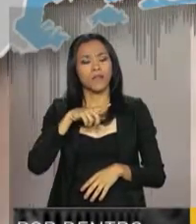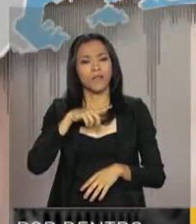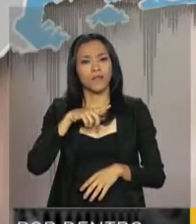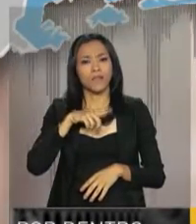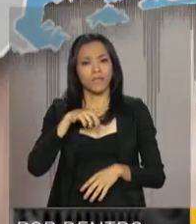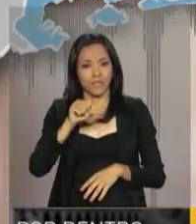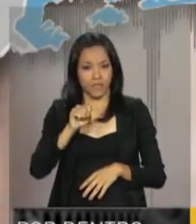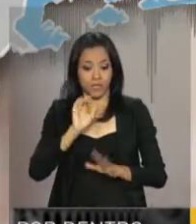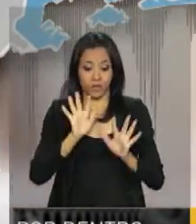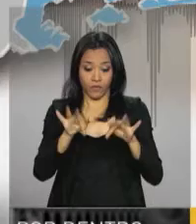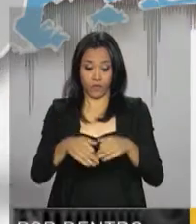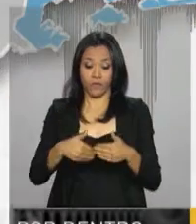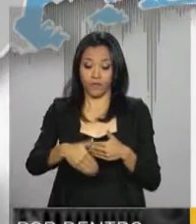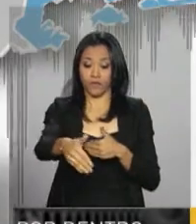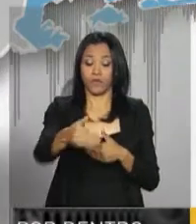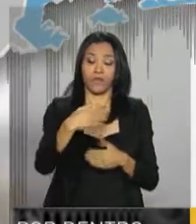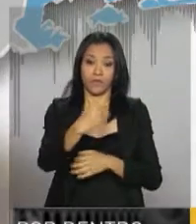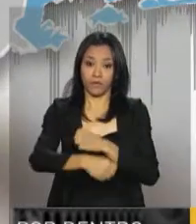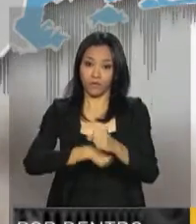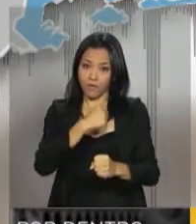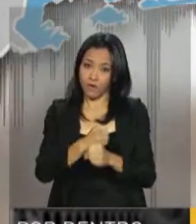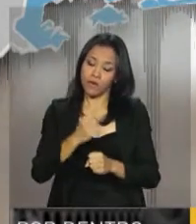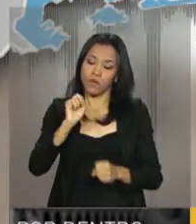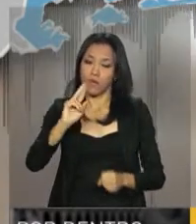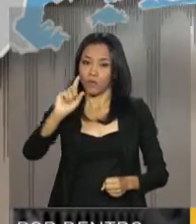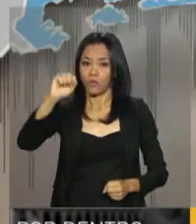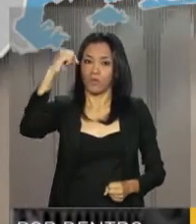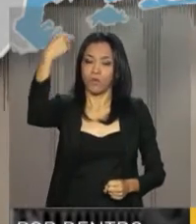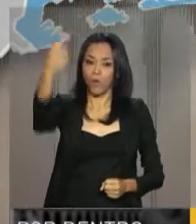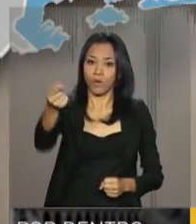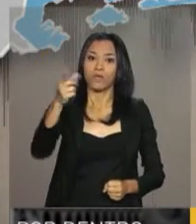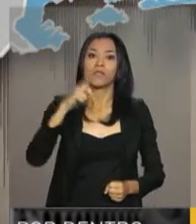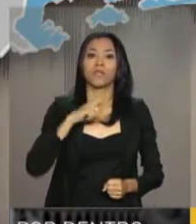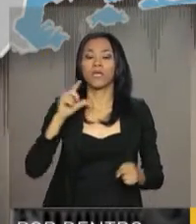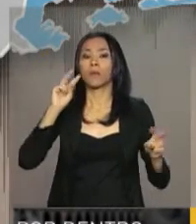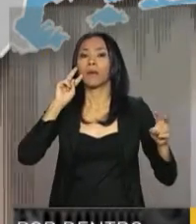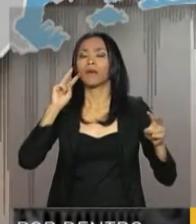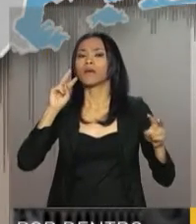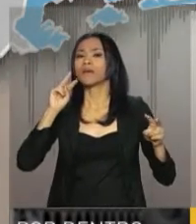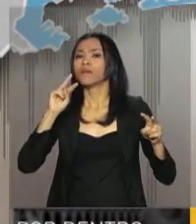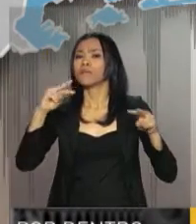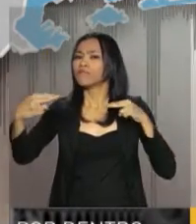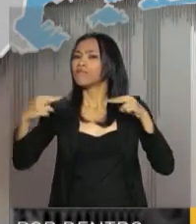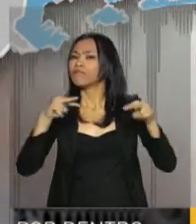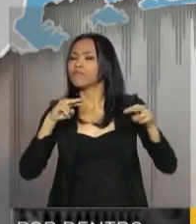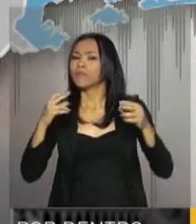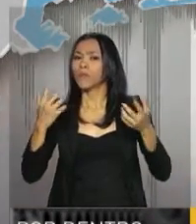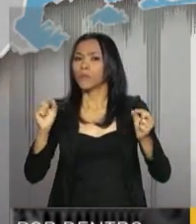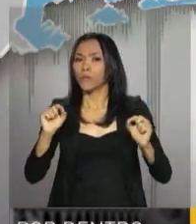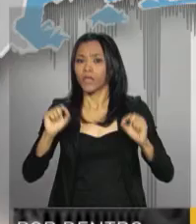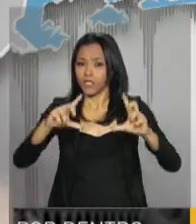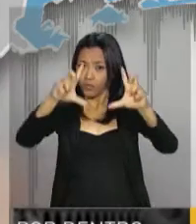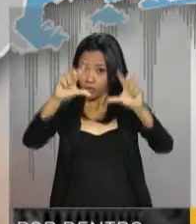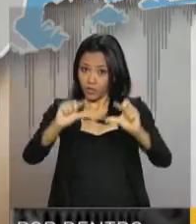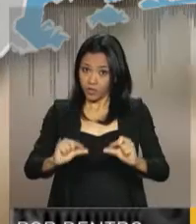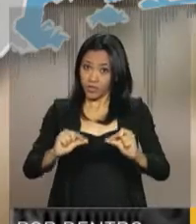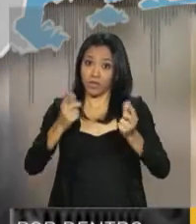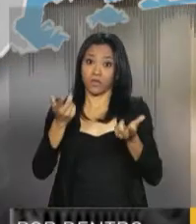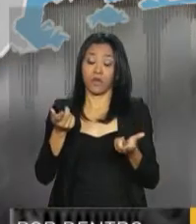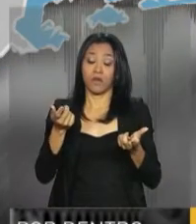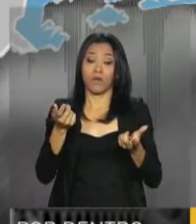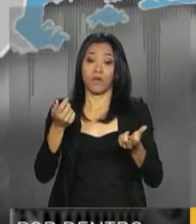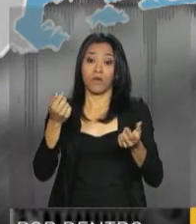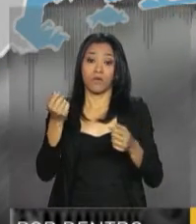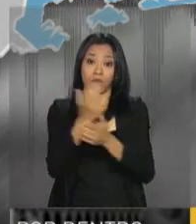neste final de ano ou no início do ano que vem tem uma perspectiva dada a diminuição da taxa de desemprego com essas